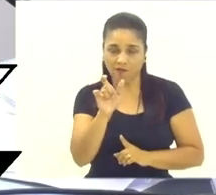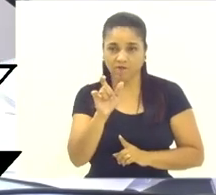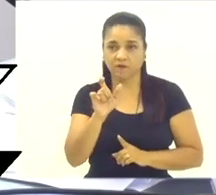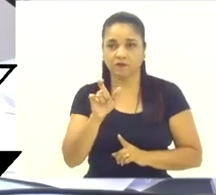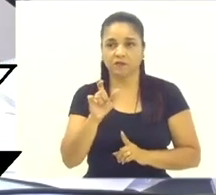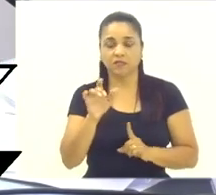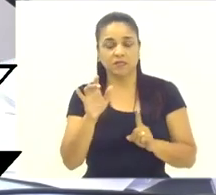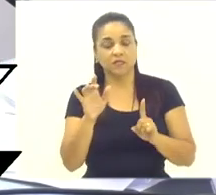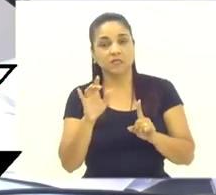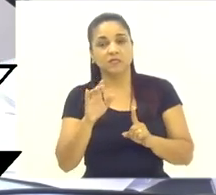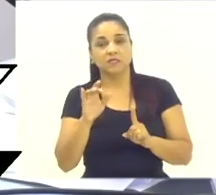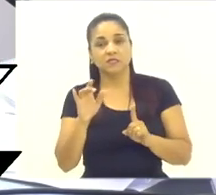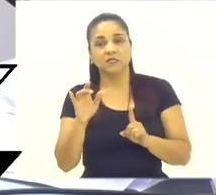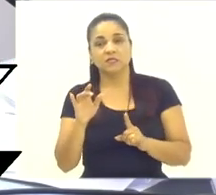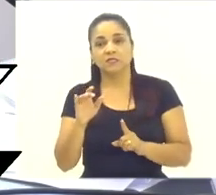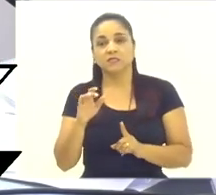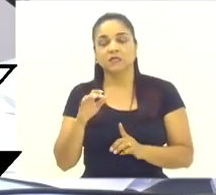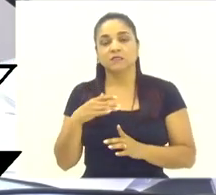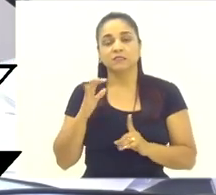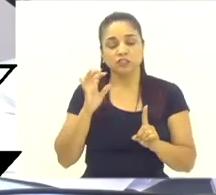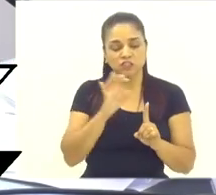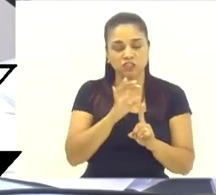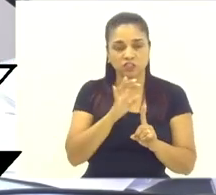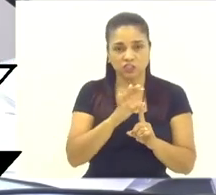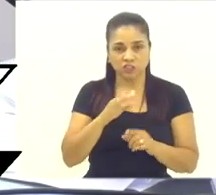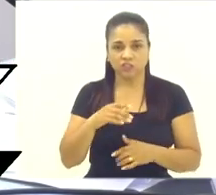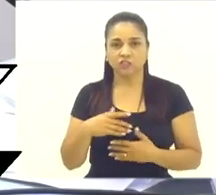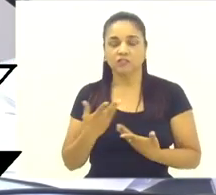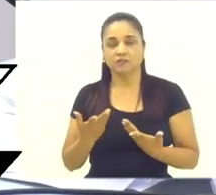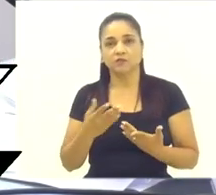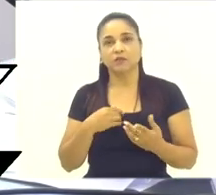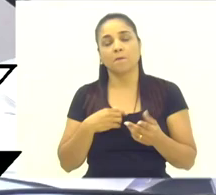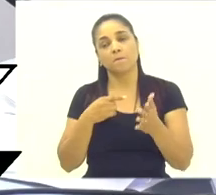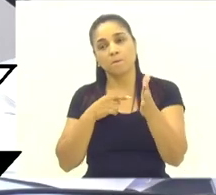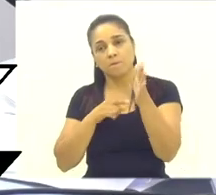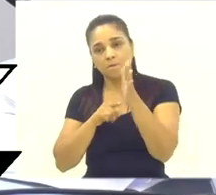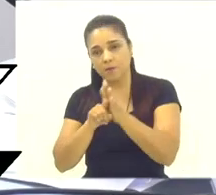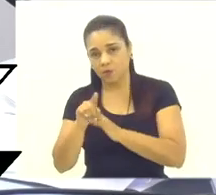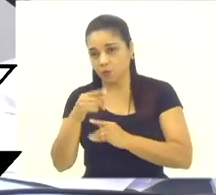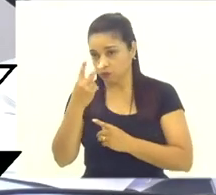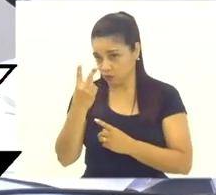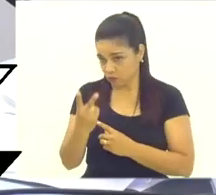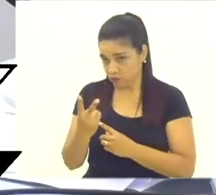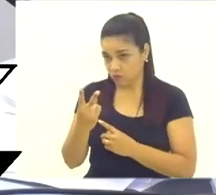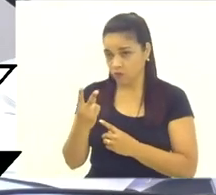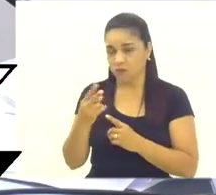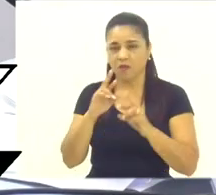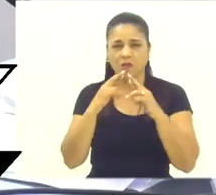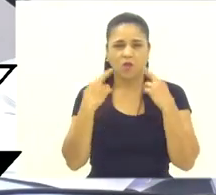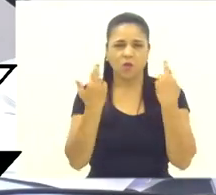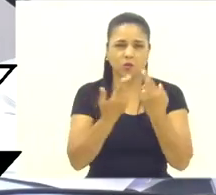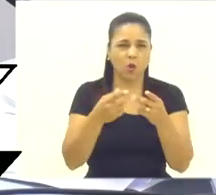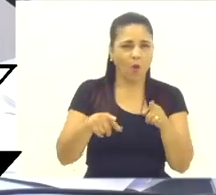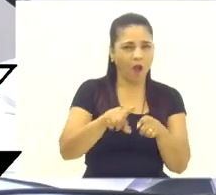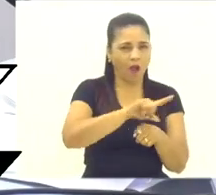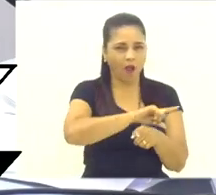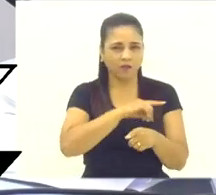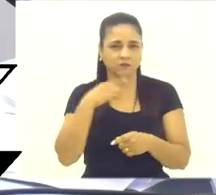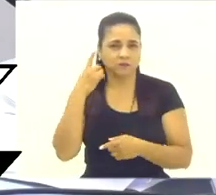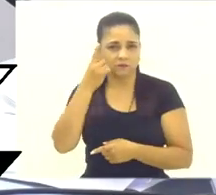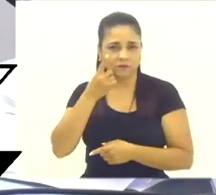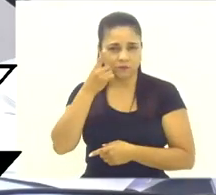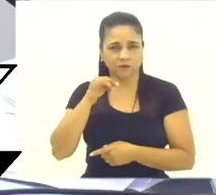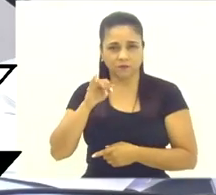eu queria também perguntar na linha de uma outra reunião Nossa que deputada índia metal